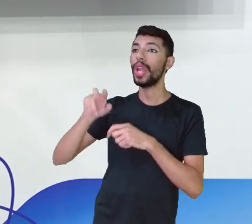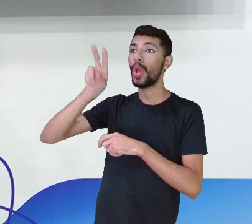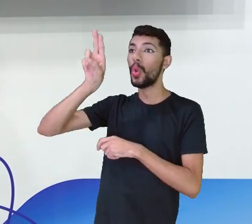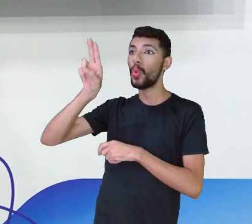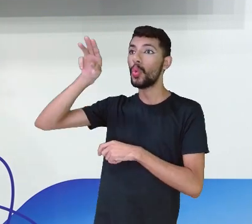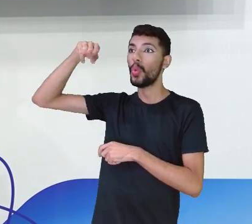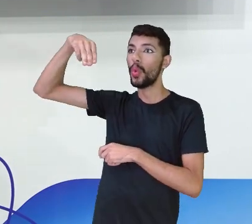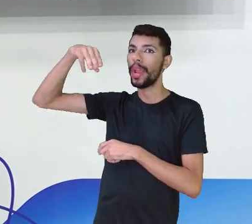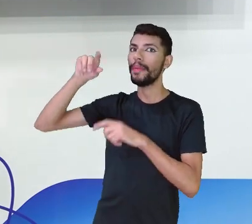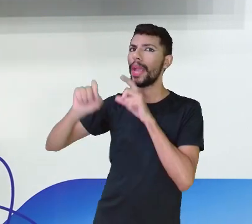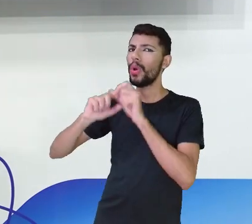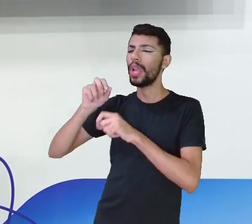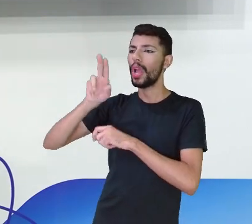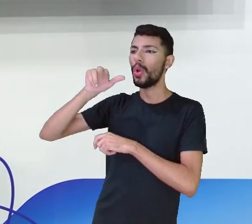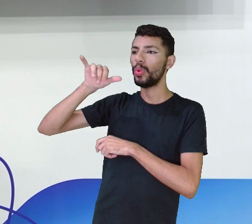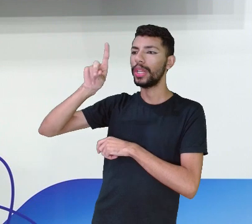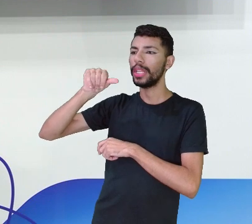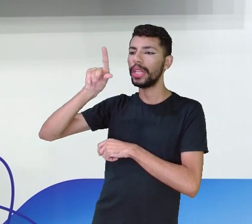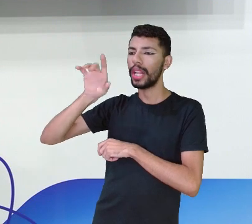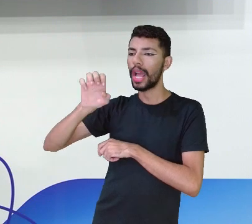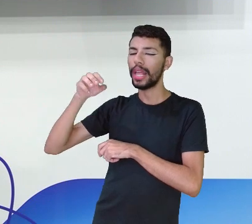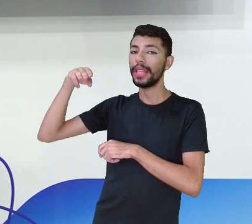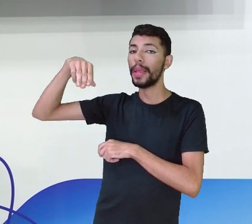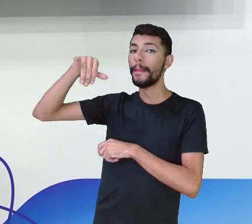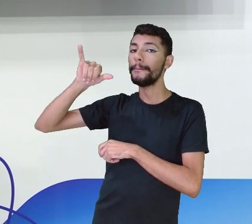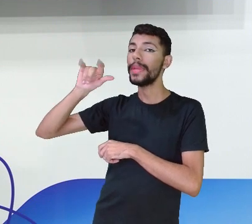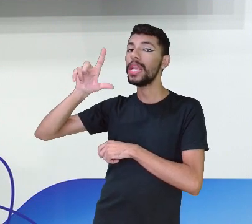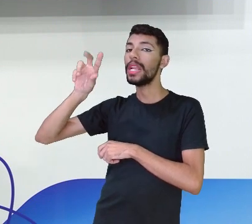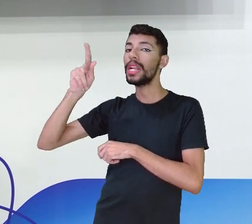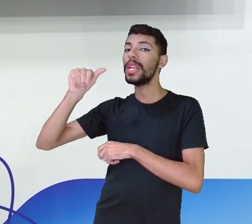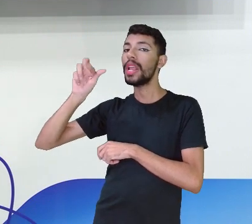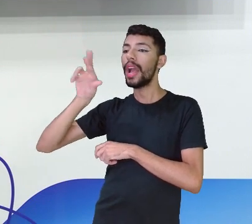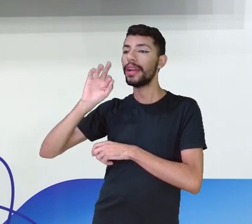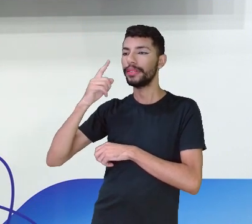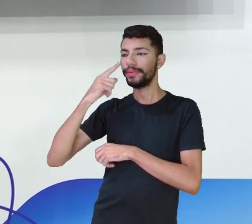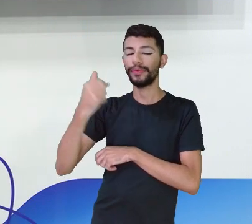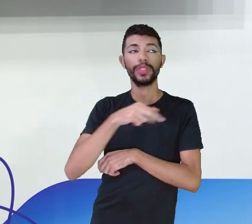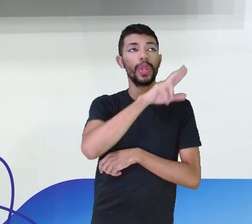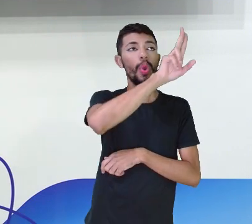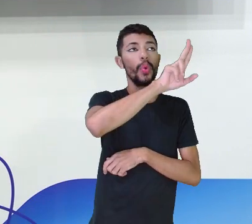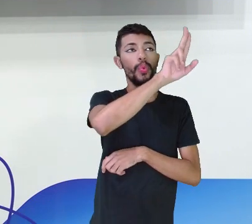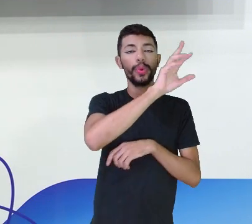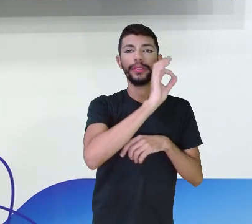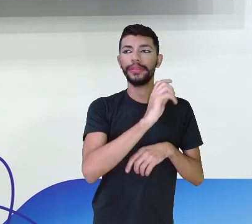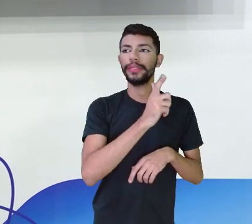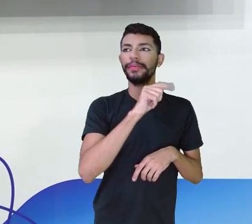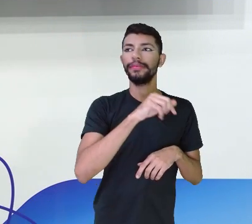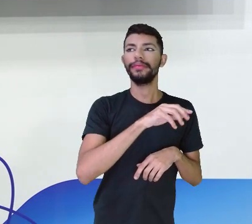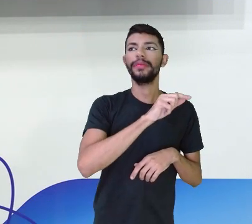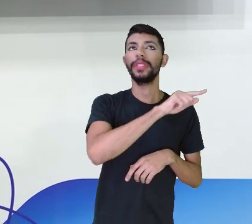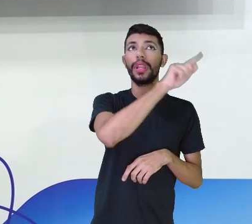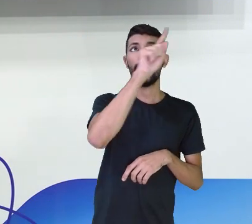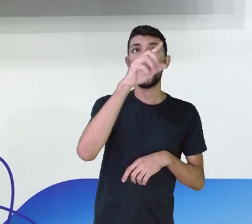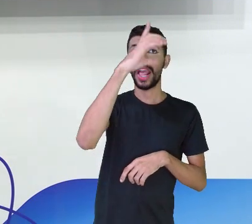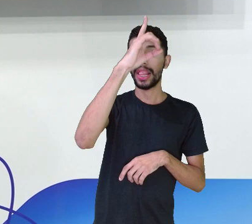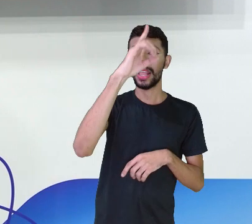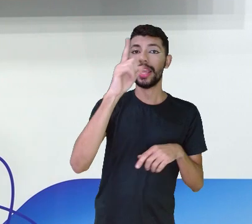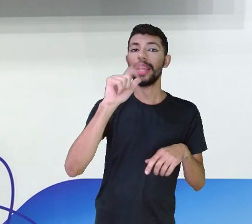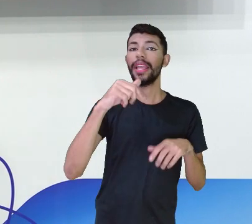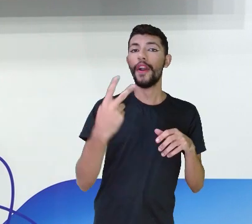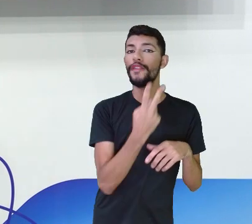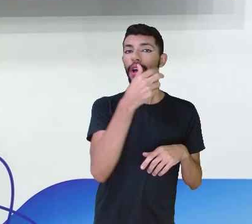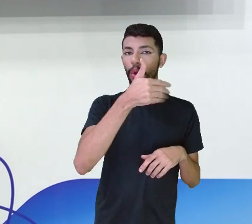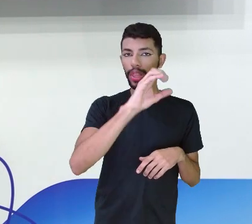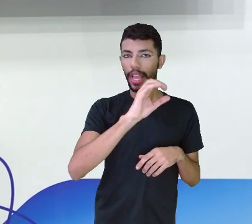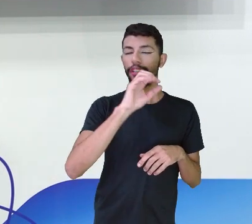milhar. Onde? Aqui eu tenho a minha unidade, a minha dezena, que vale 10 unidades, a